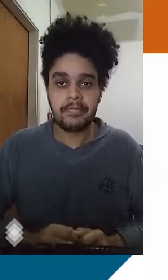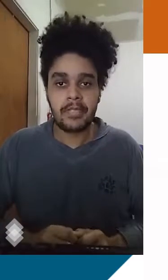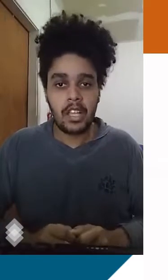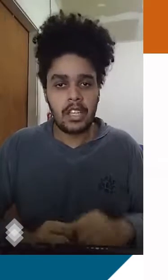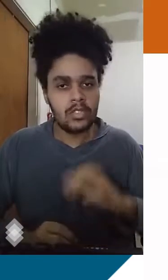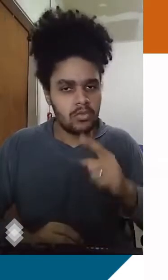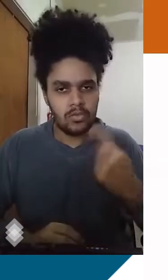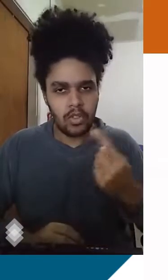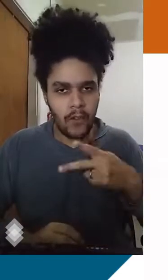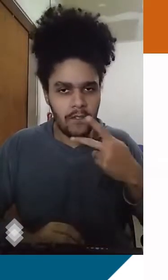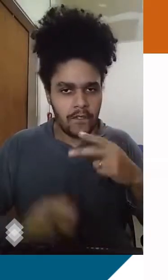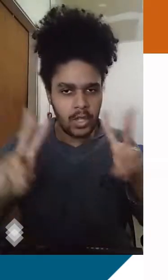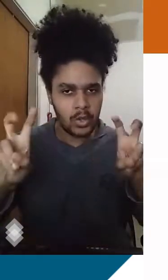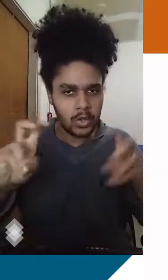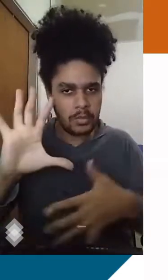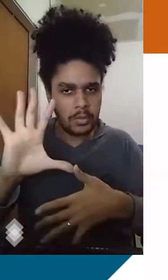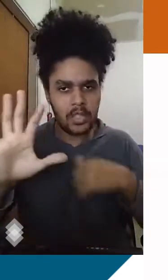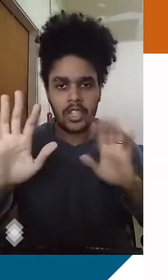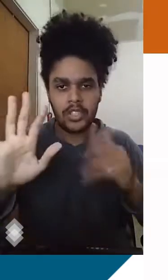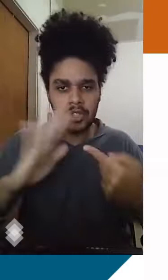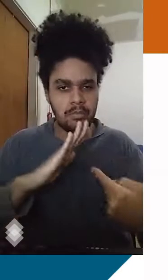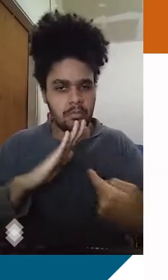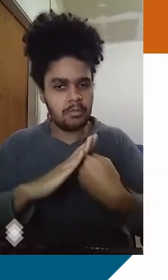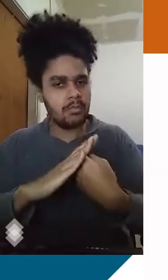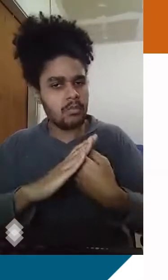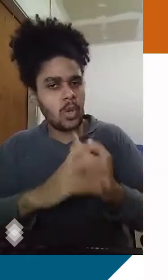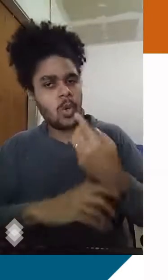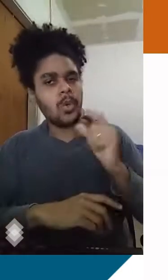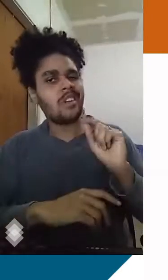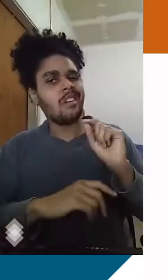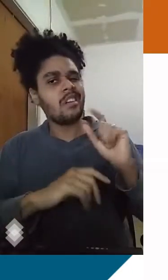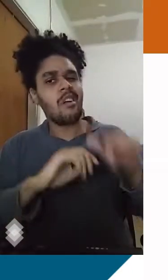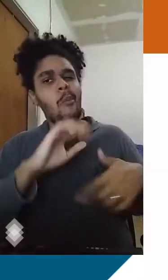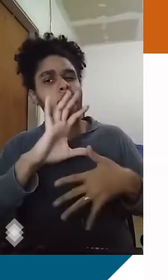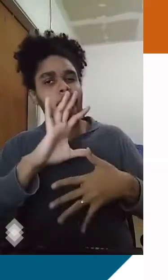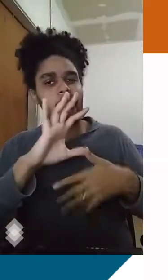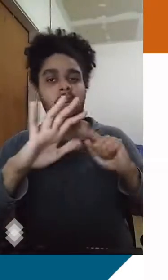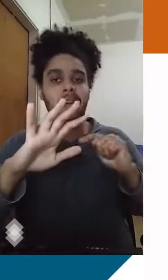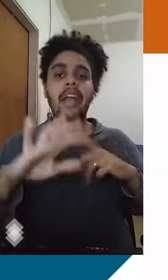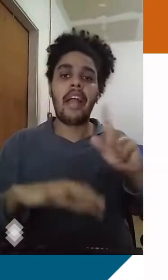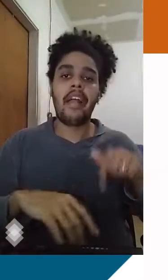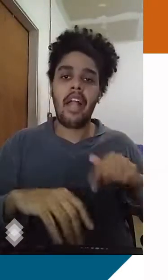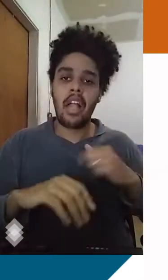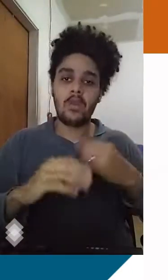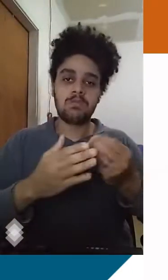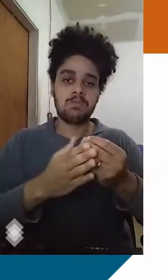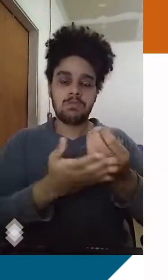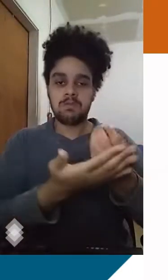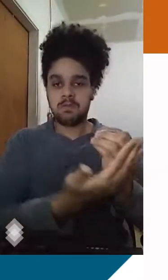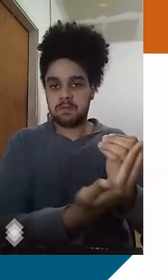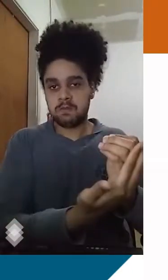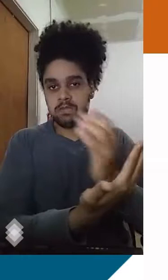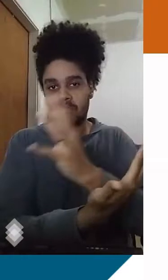etc, tá? Já que a gente está falando de mapa, vocês já se perguntaram o que é um mapa? Gente, o mapa, ele é